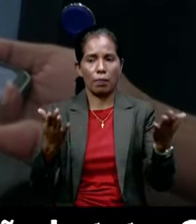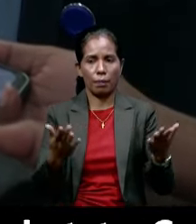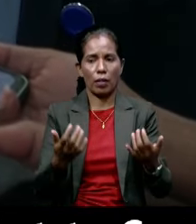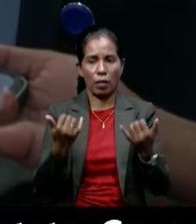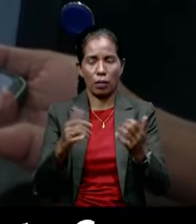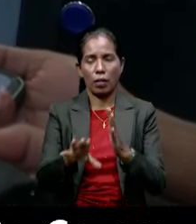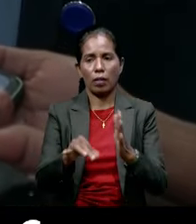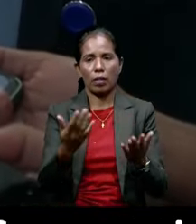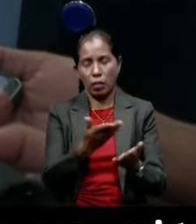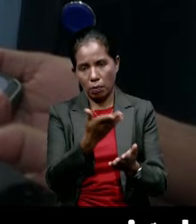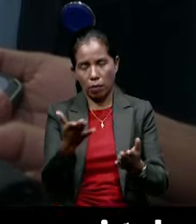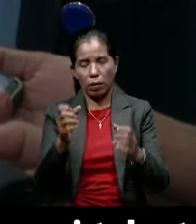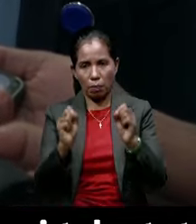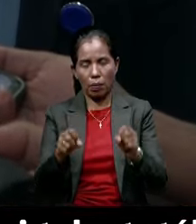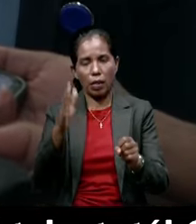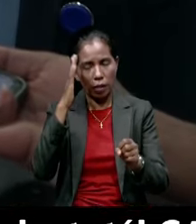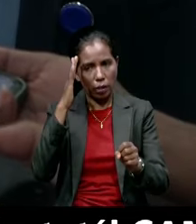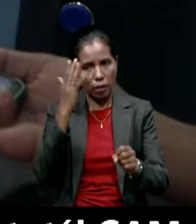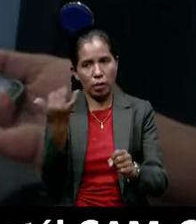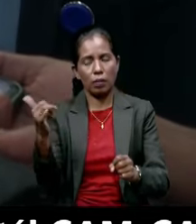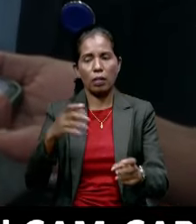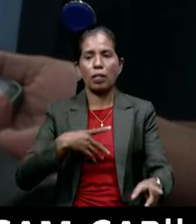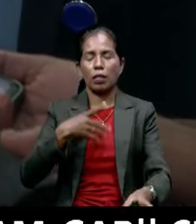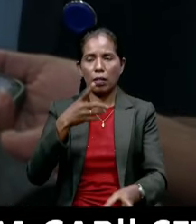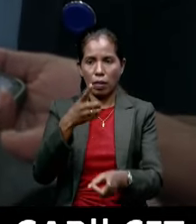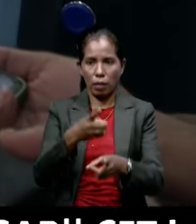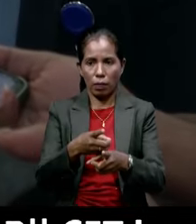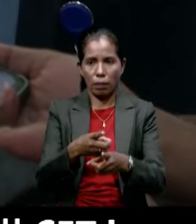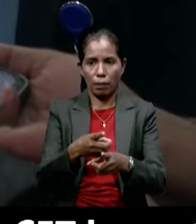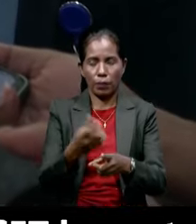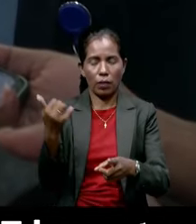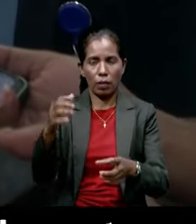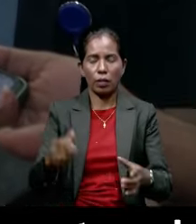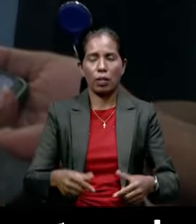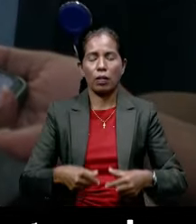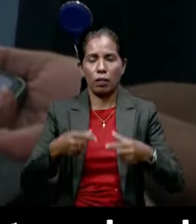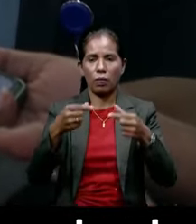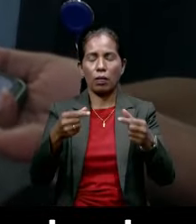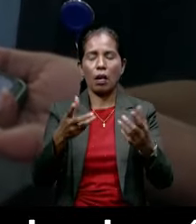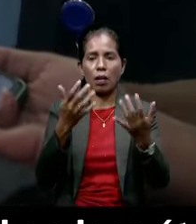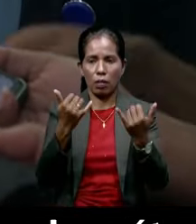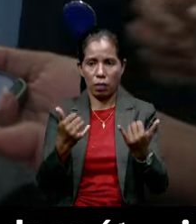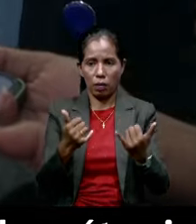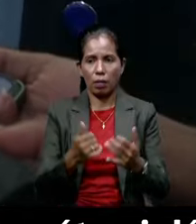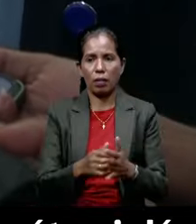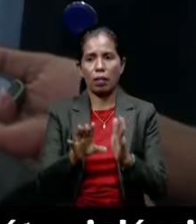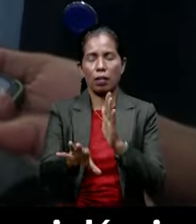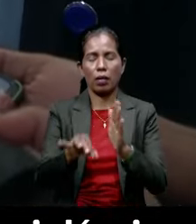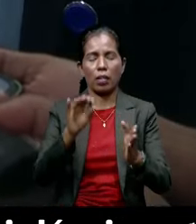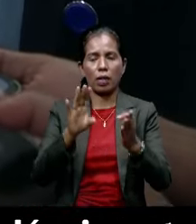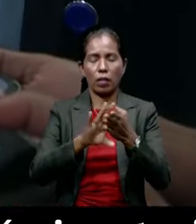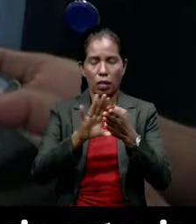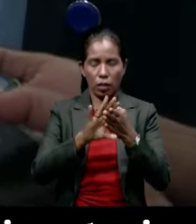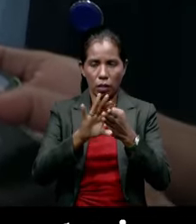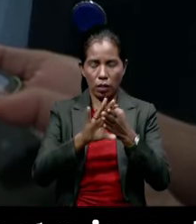reta nessa né, então pode ser até na cata ser né direito, né bem mas será for agora dará reta um cartão